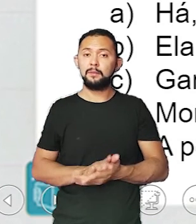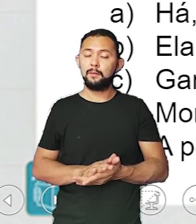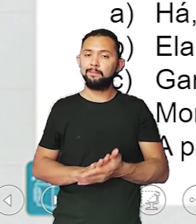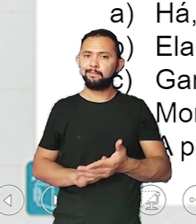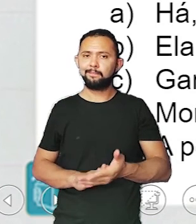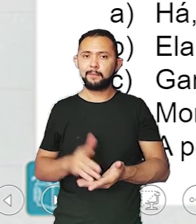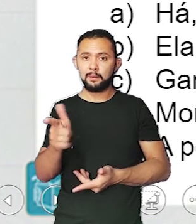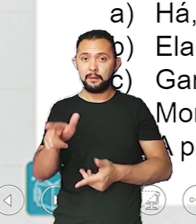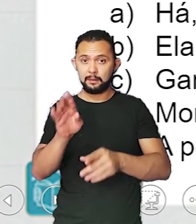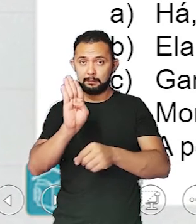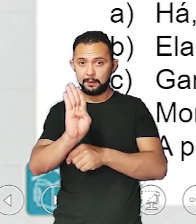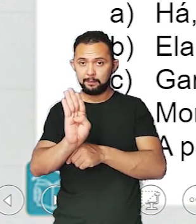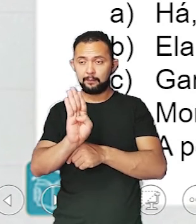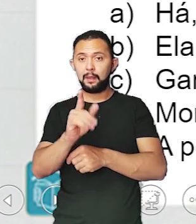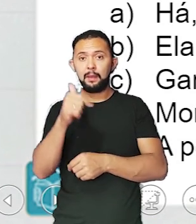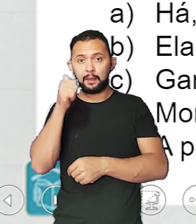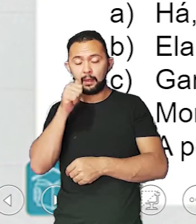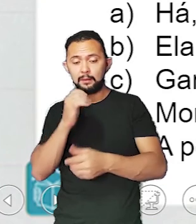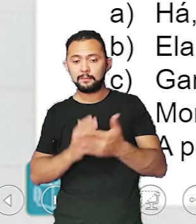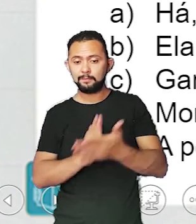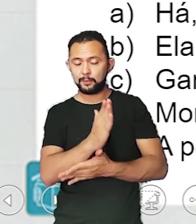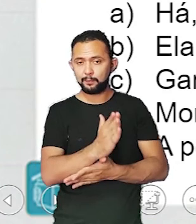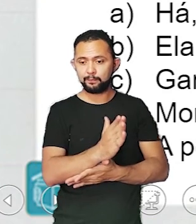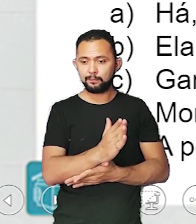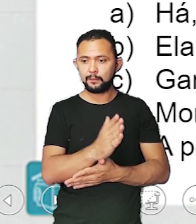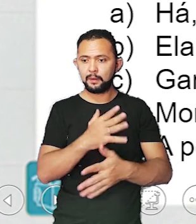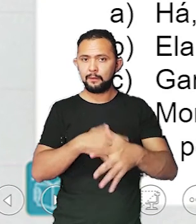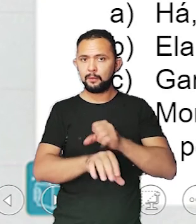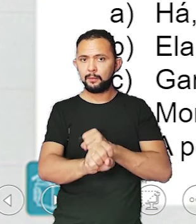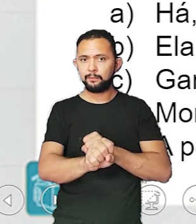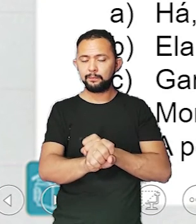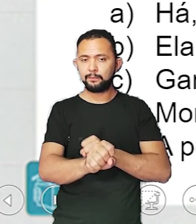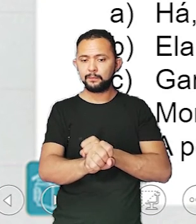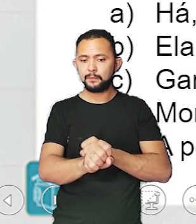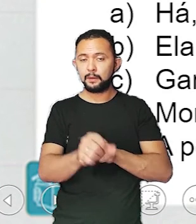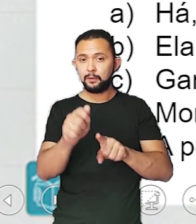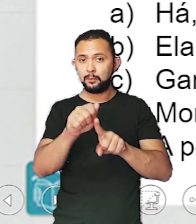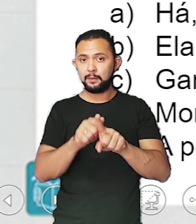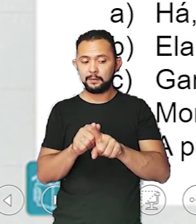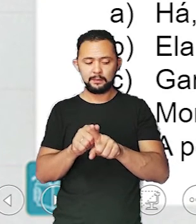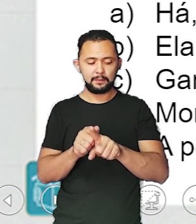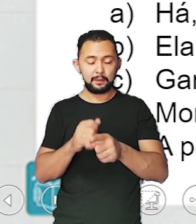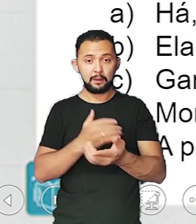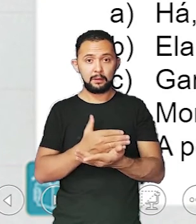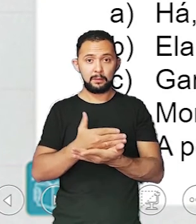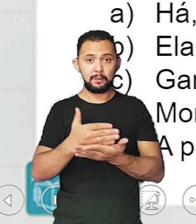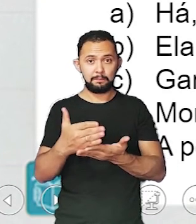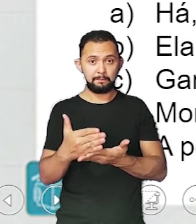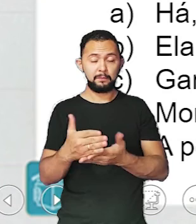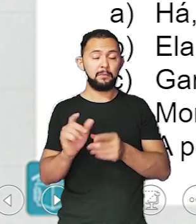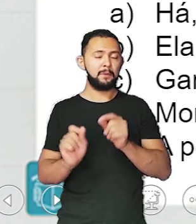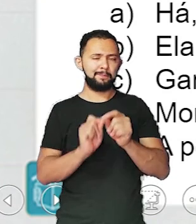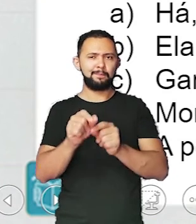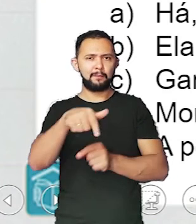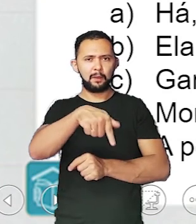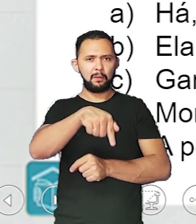ele aniversariou, né? Então, esse em que aqui também puxa mês, pronome relativo, mas não tem vírgula, tem até uma preposiçãozinha